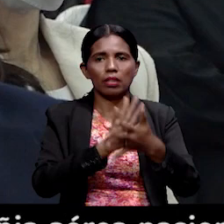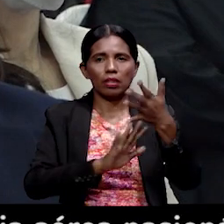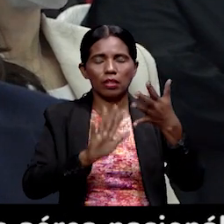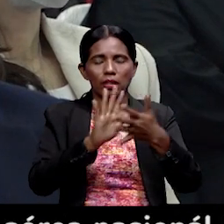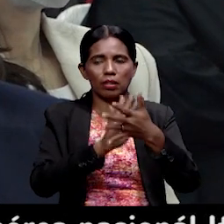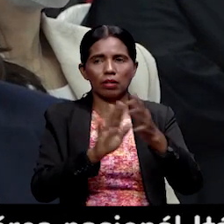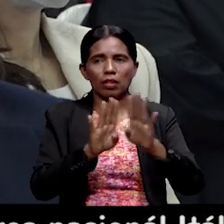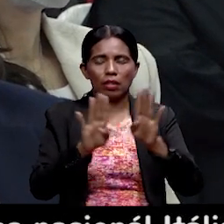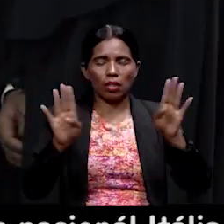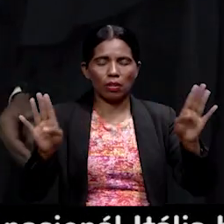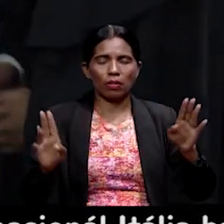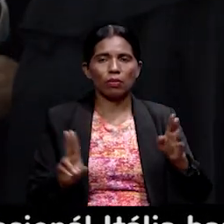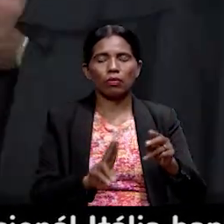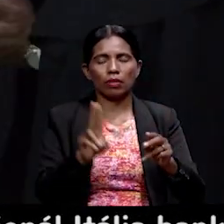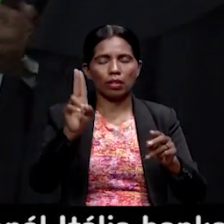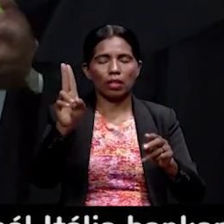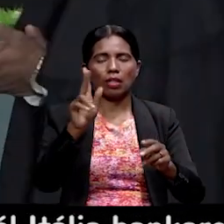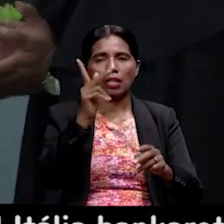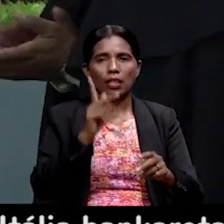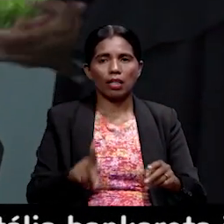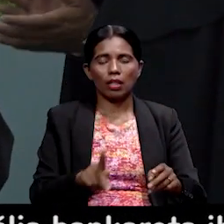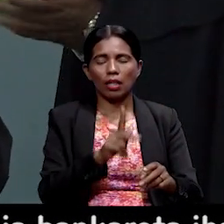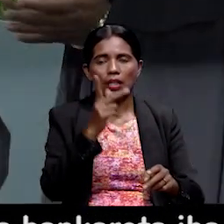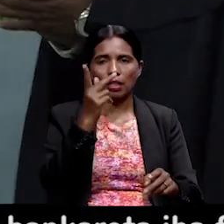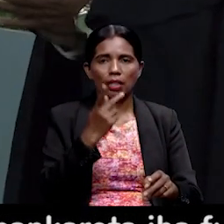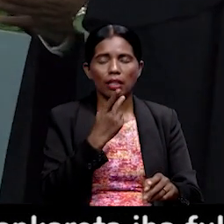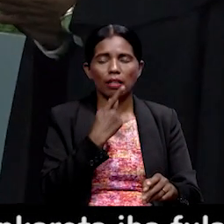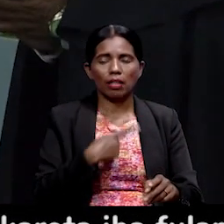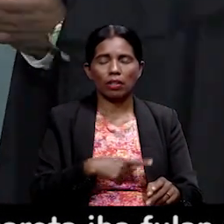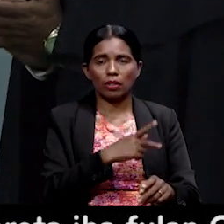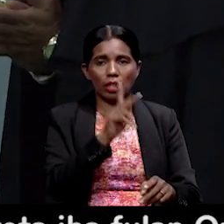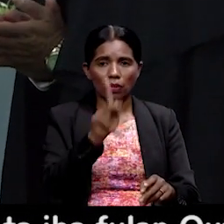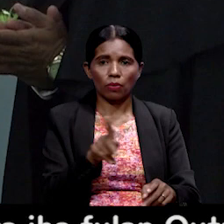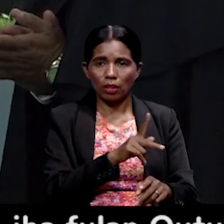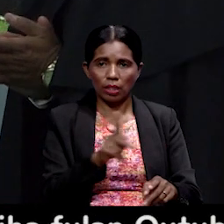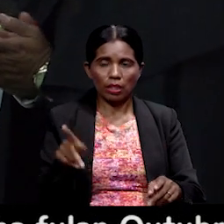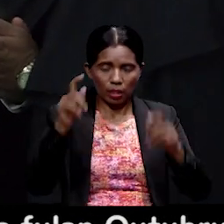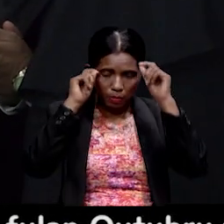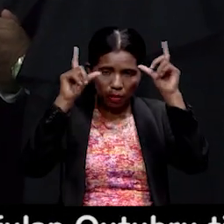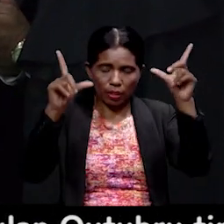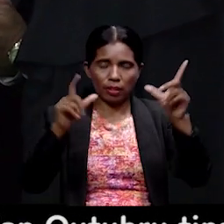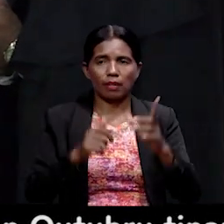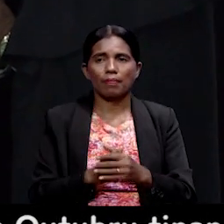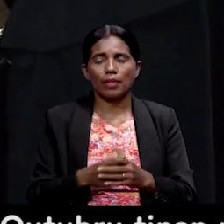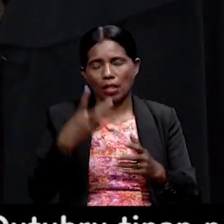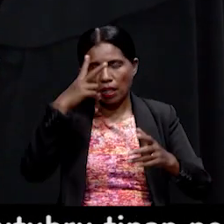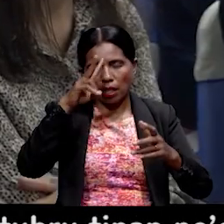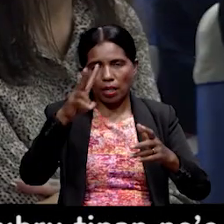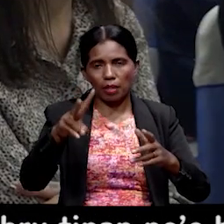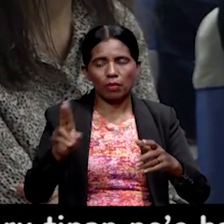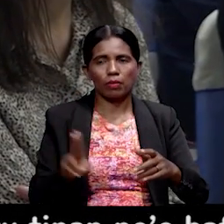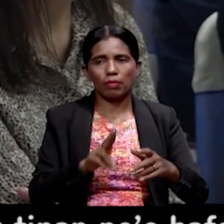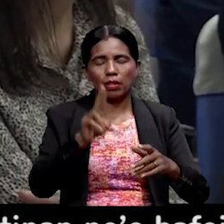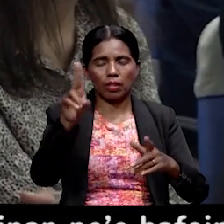abertura solene Universidade Católica Timorense São João Paulo II. Hareba existência Universidade Privada Barak